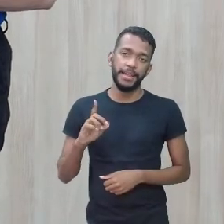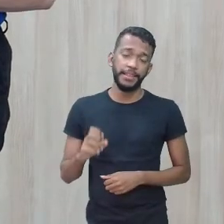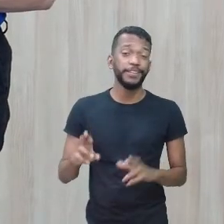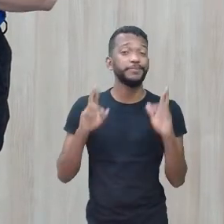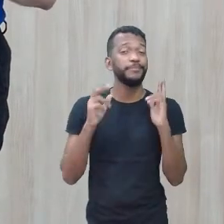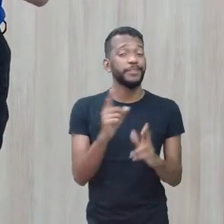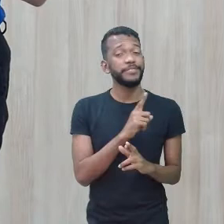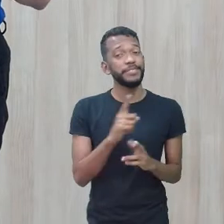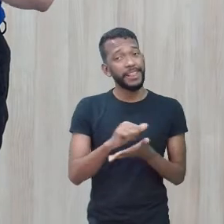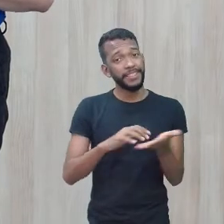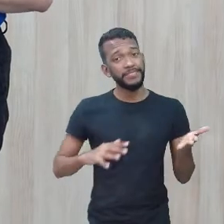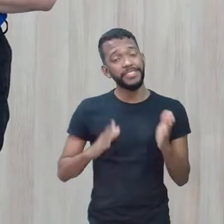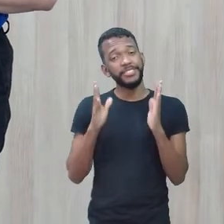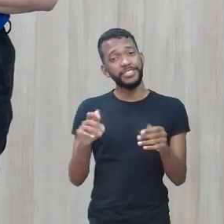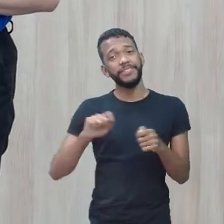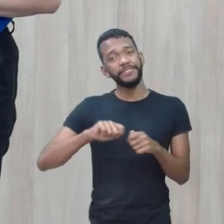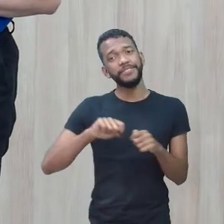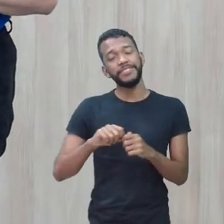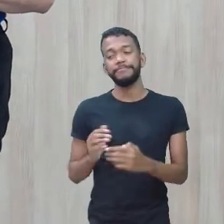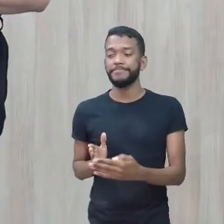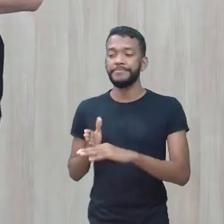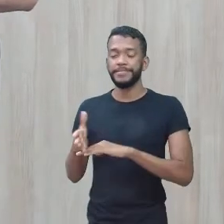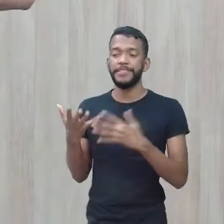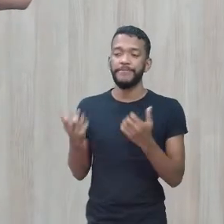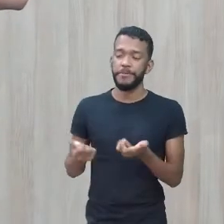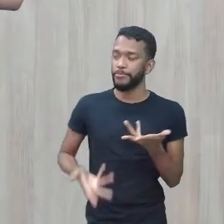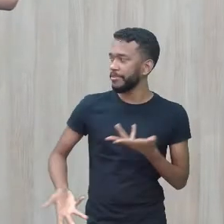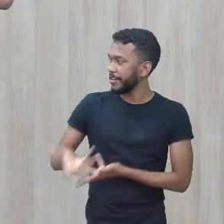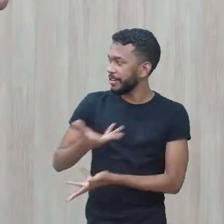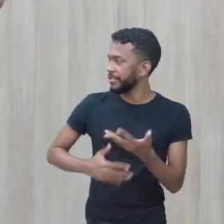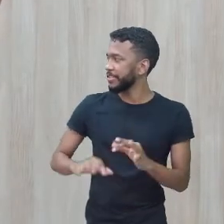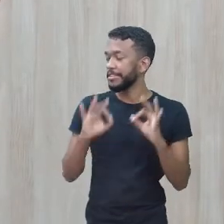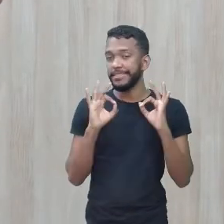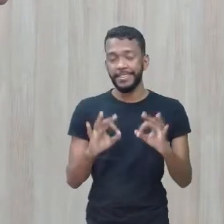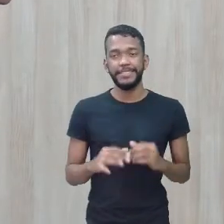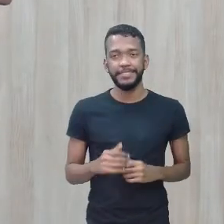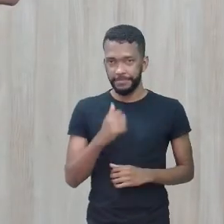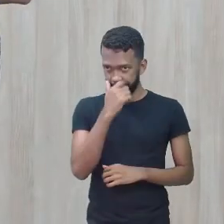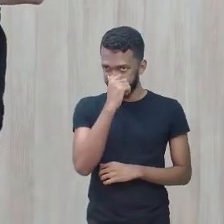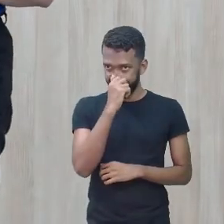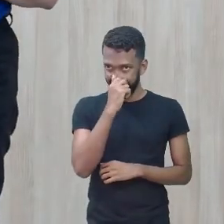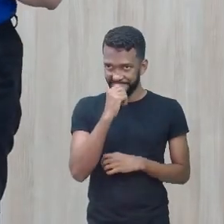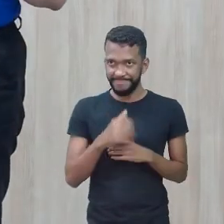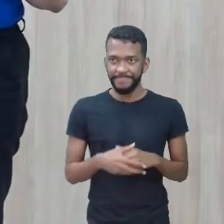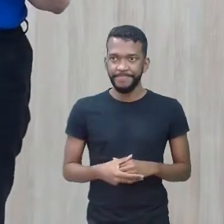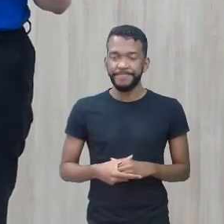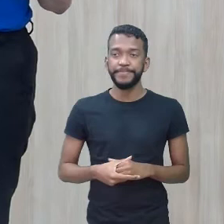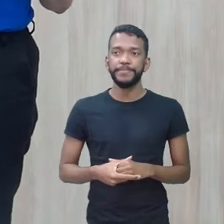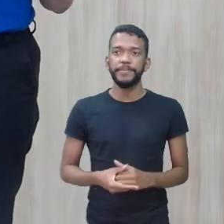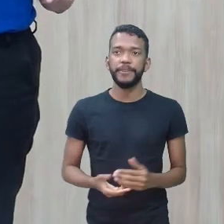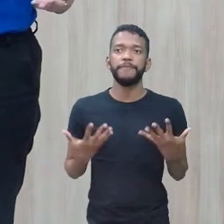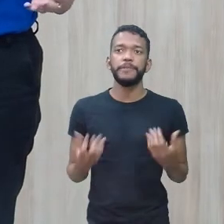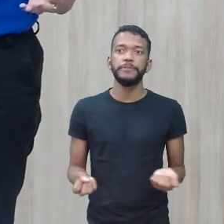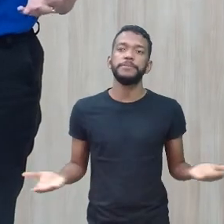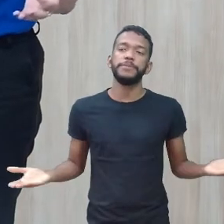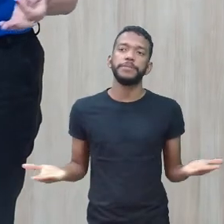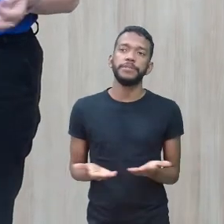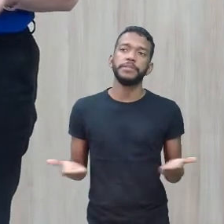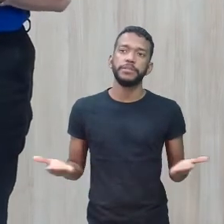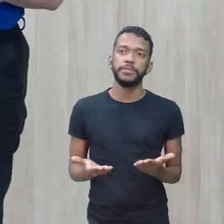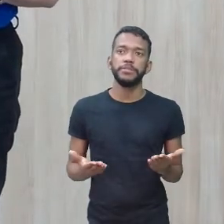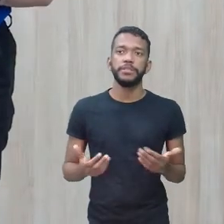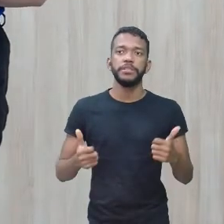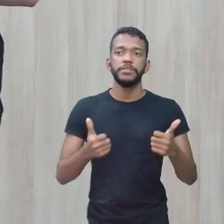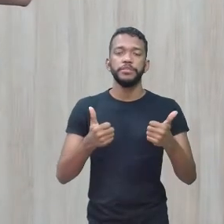atividade legal. Entra lá e vamos interagir, tá certo? E aqui vamos começar a nossa aula de hoje,